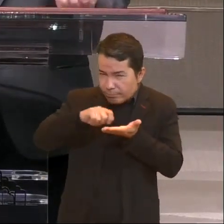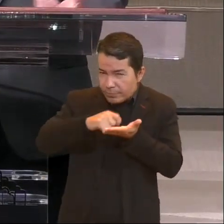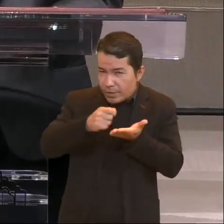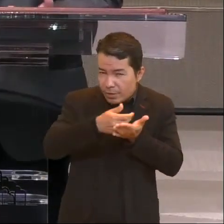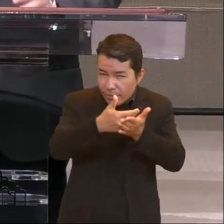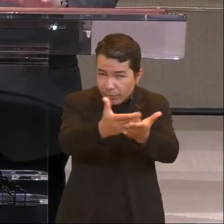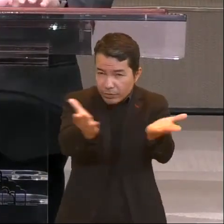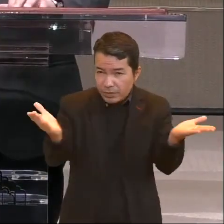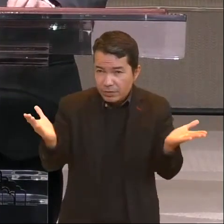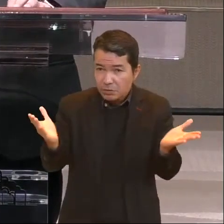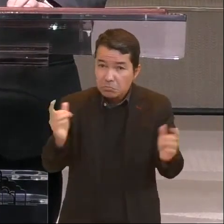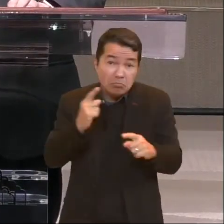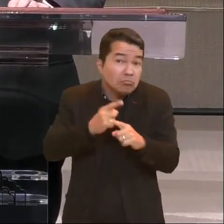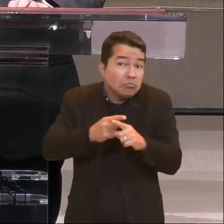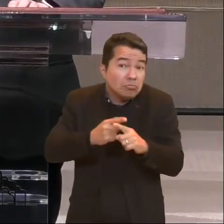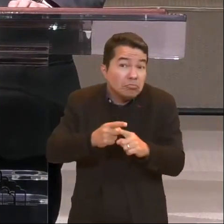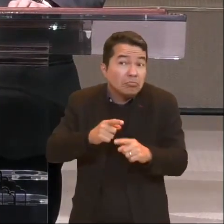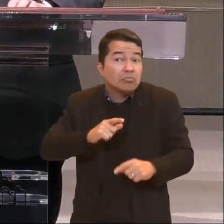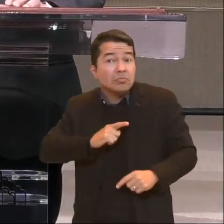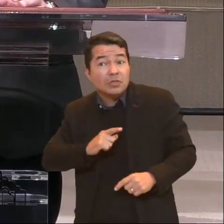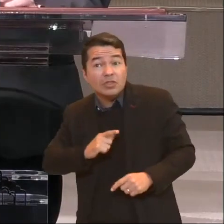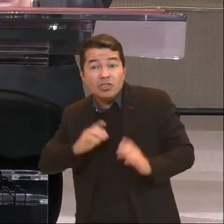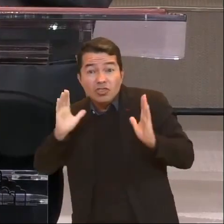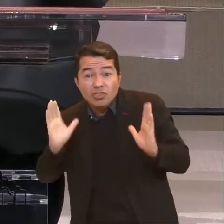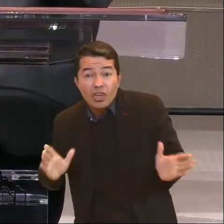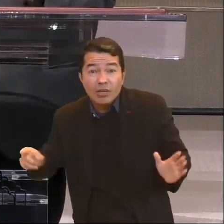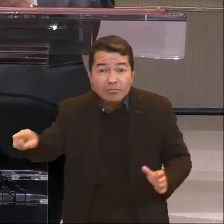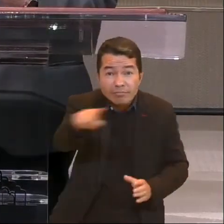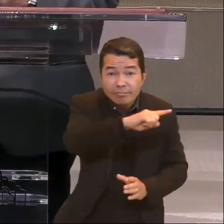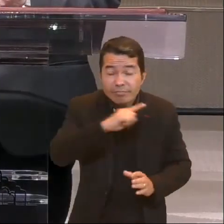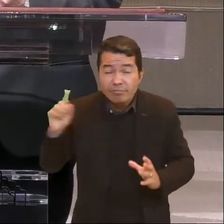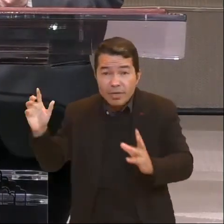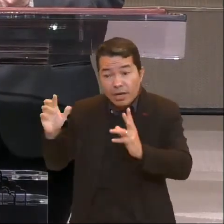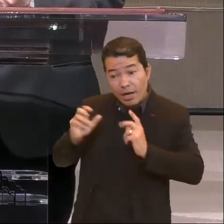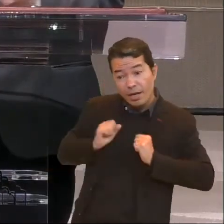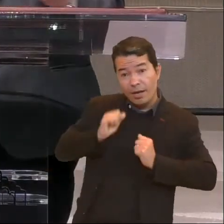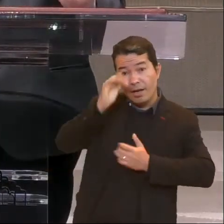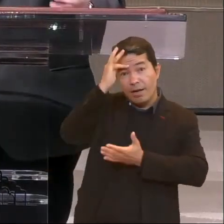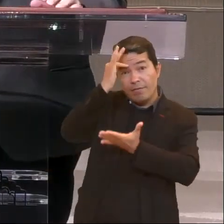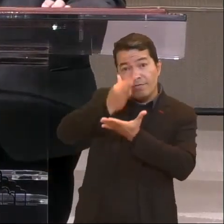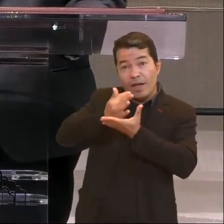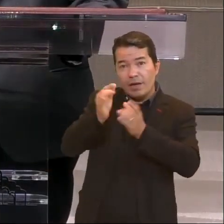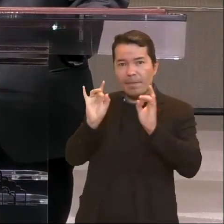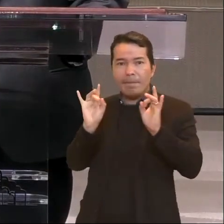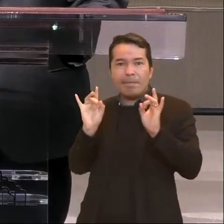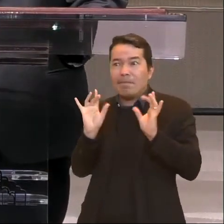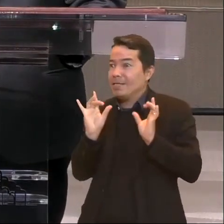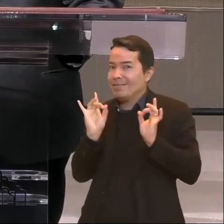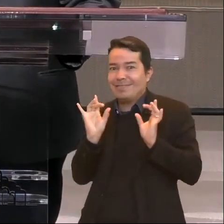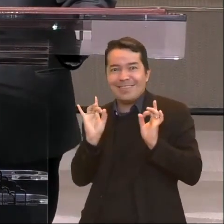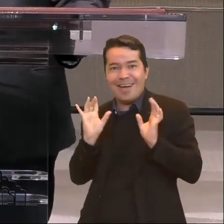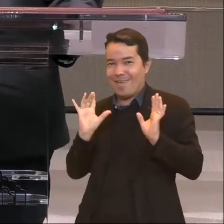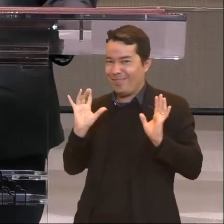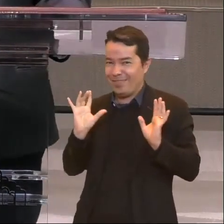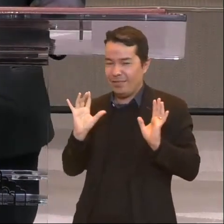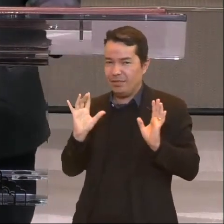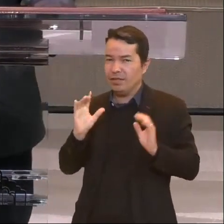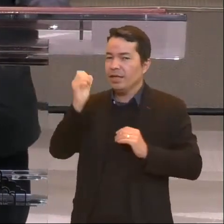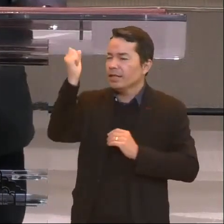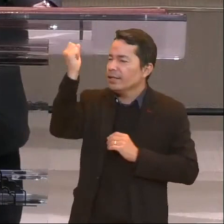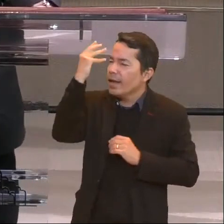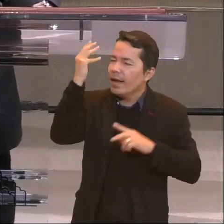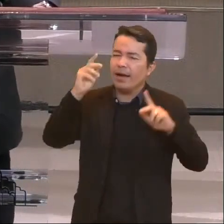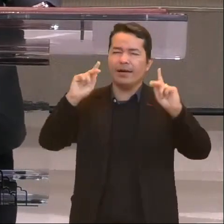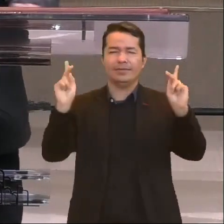e Salvador Jesus Cristo, receberam uma fé tão preciosa como a nossa. Que a graça e a